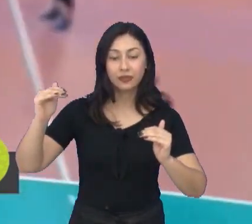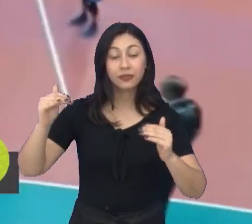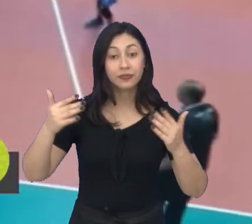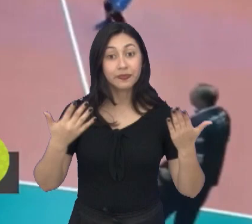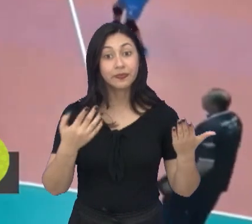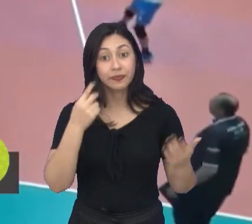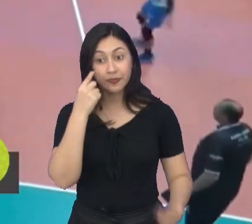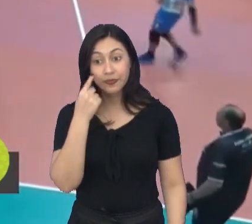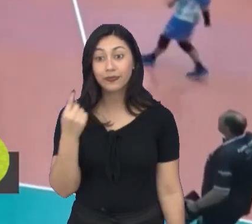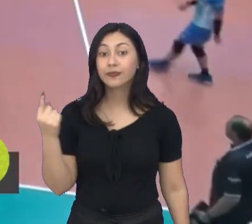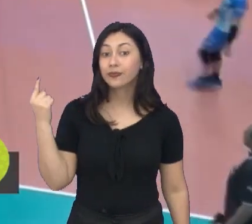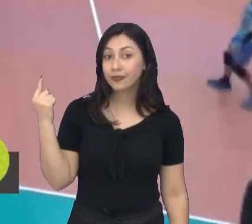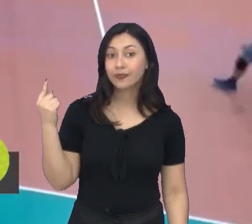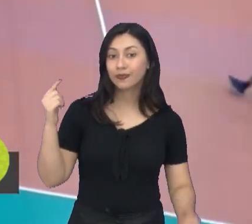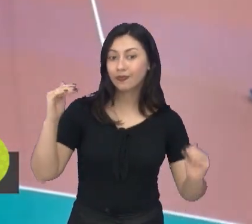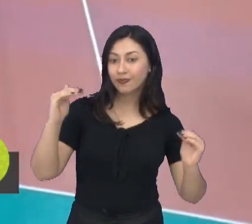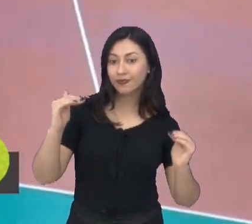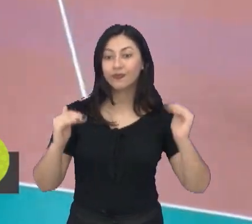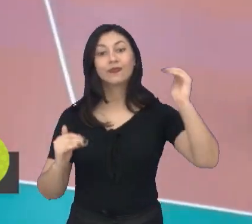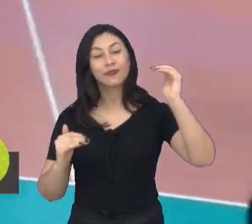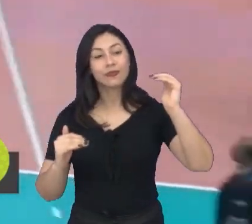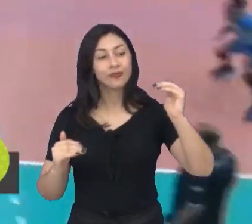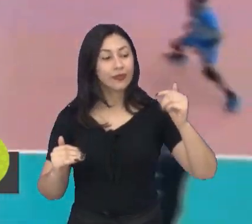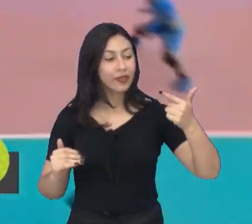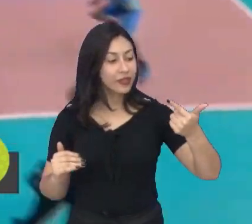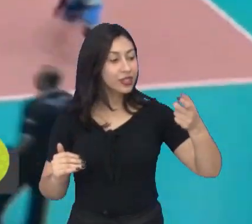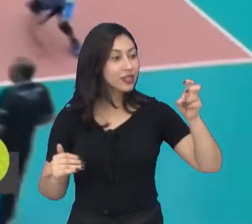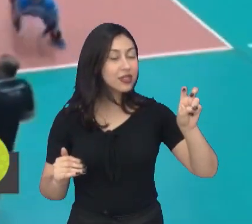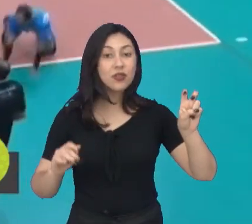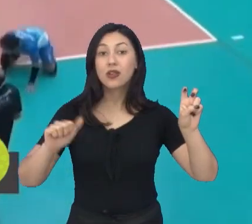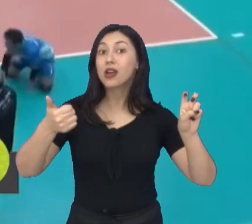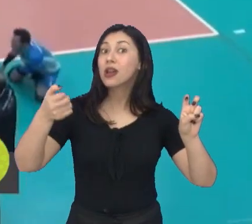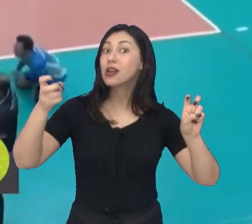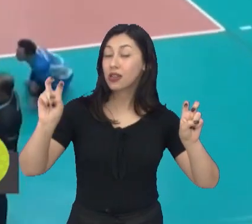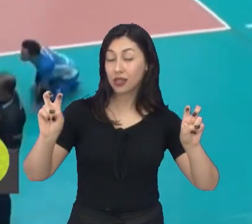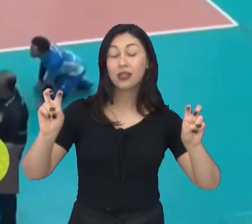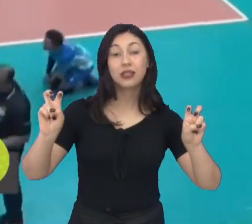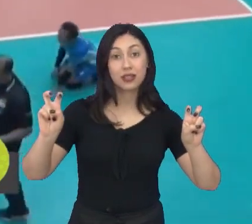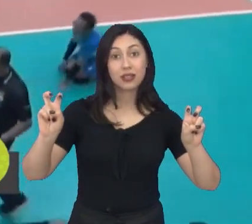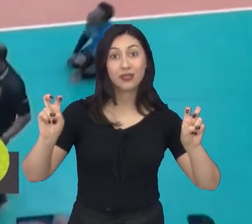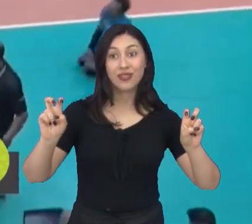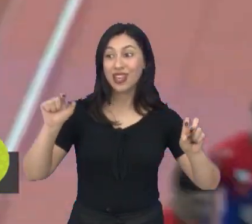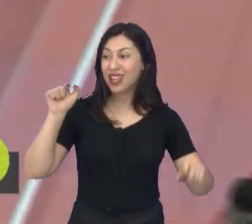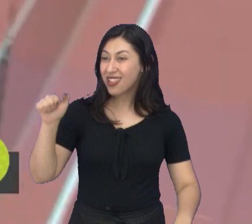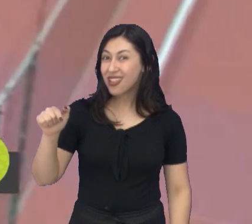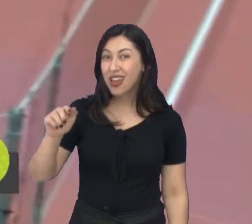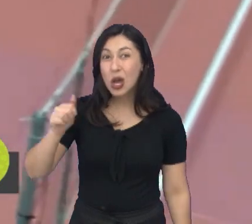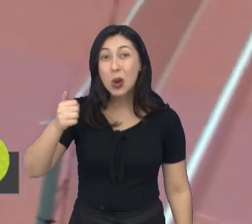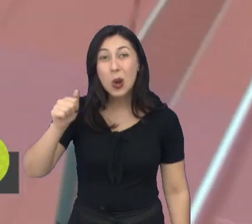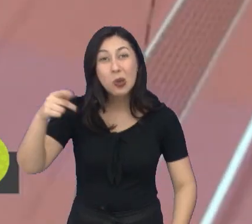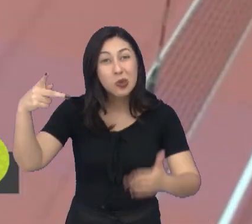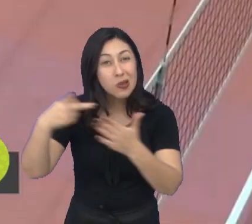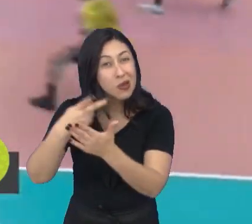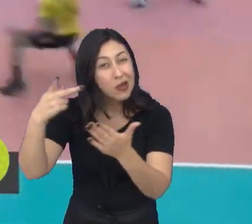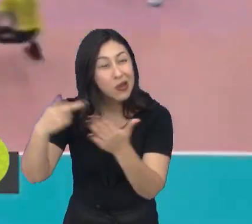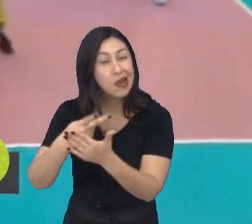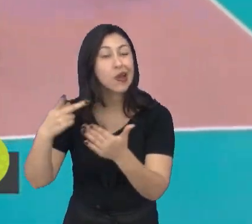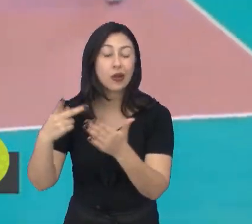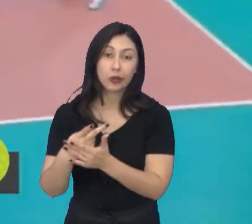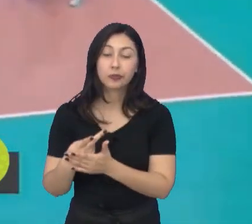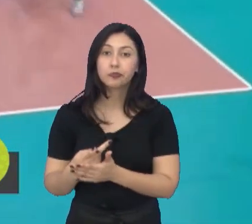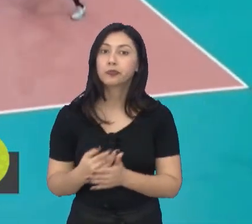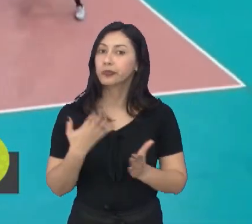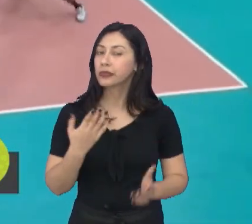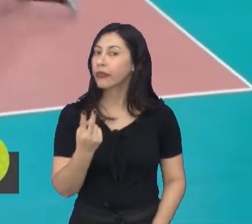que Celestino fechou o período em 25-15 com 11 pontos de erros do São José. O